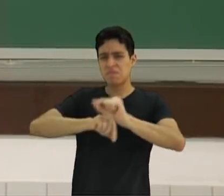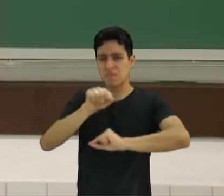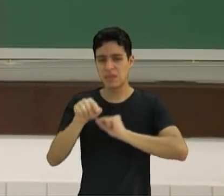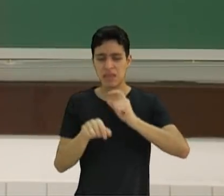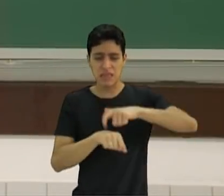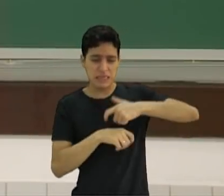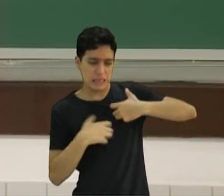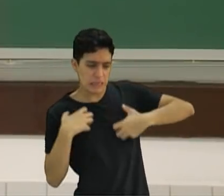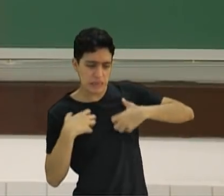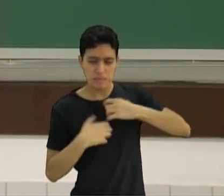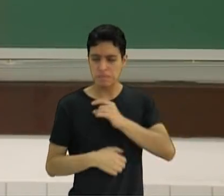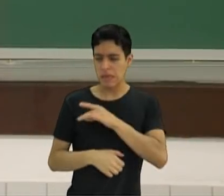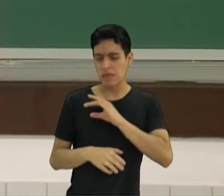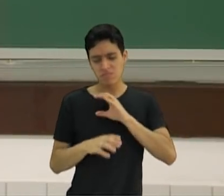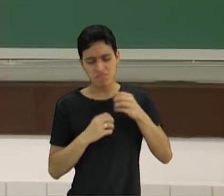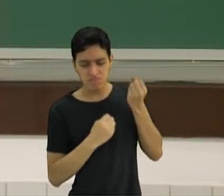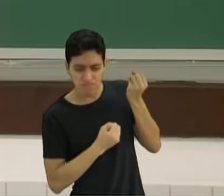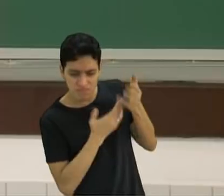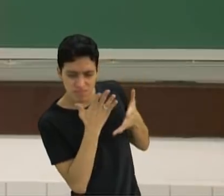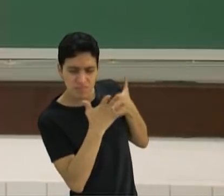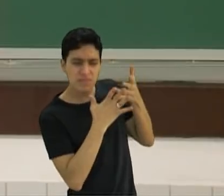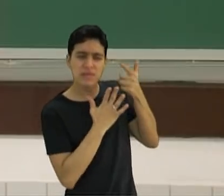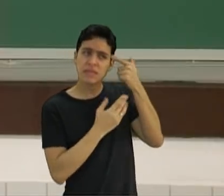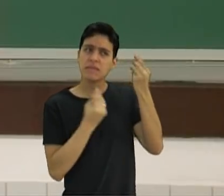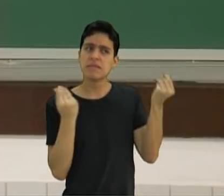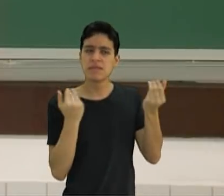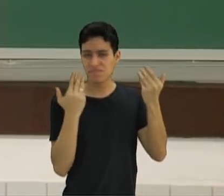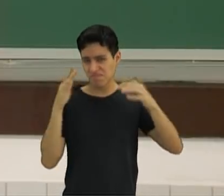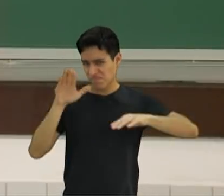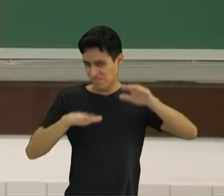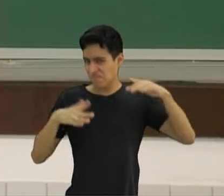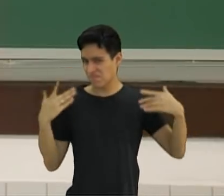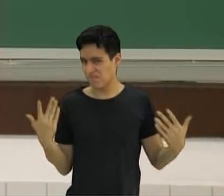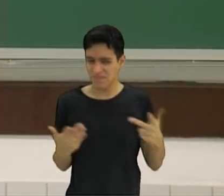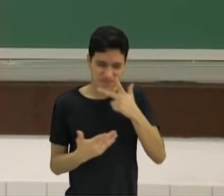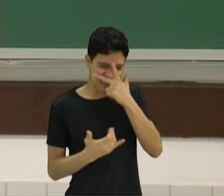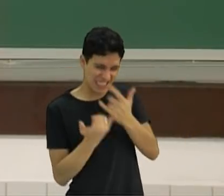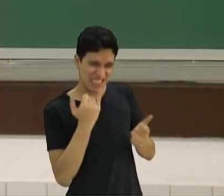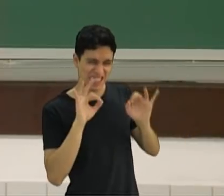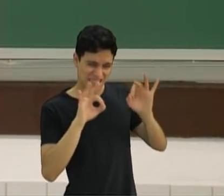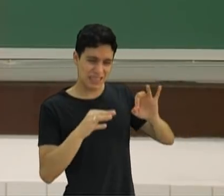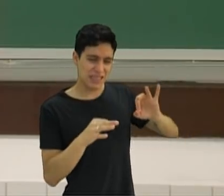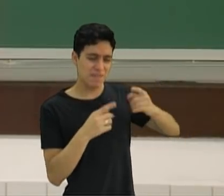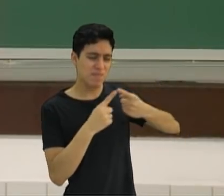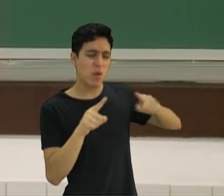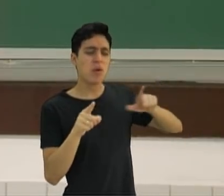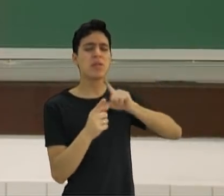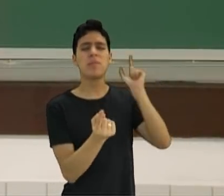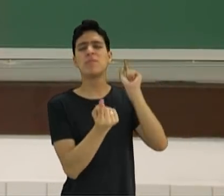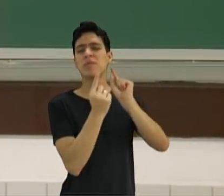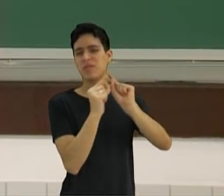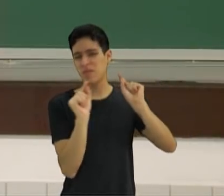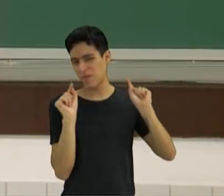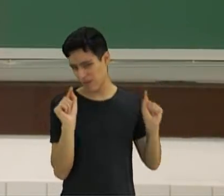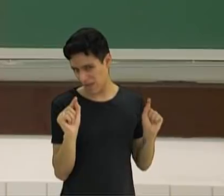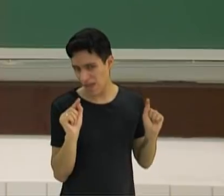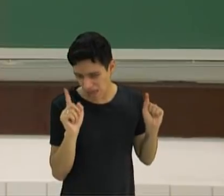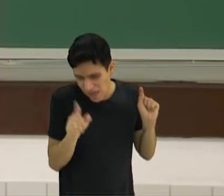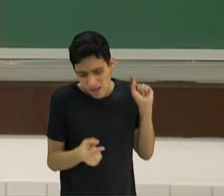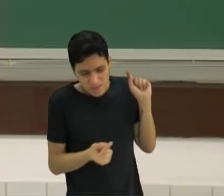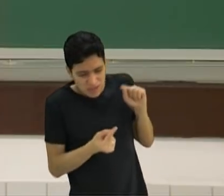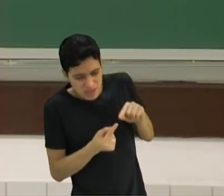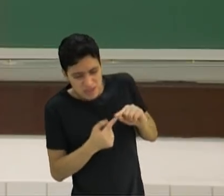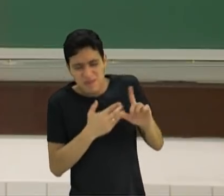a gente canta aquela música, né? Então seria mais ou menos uma música com uma função, né, de cumprir